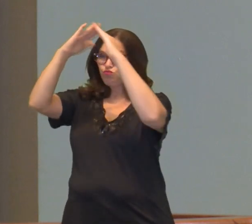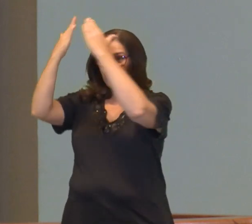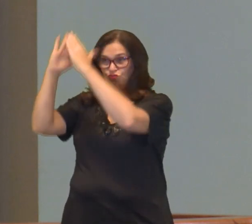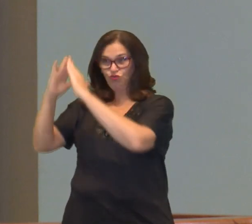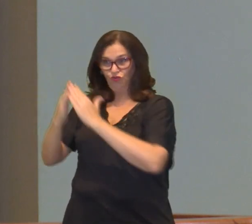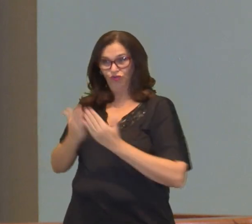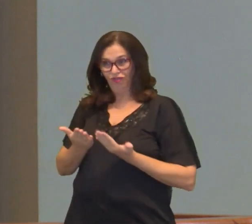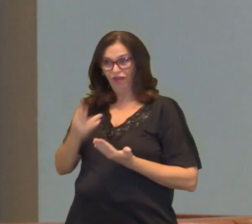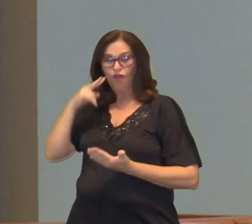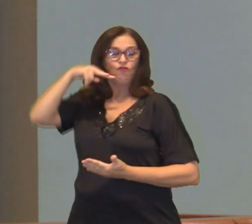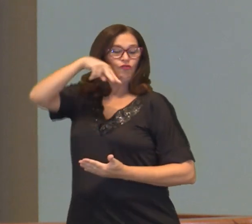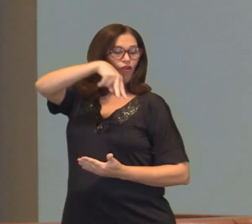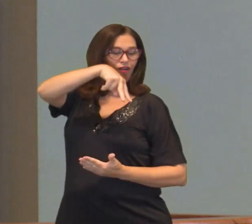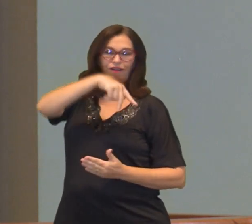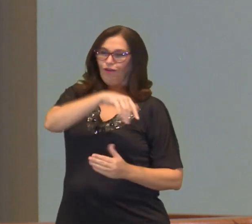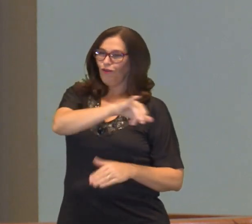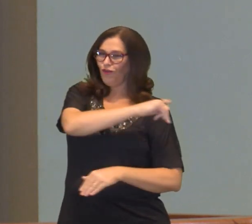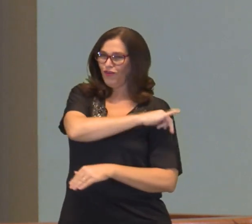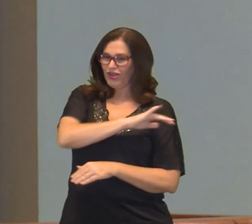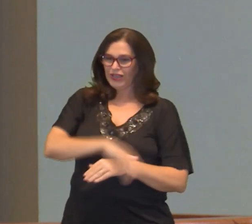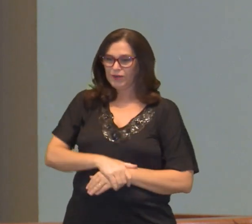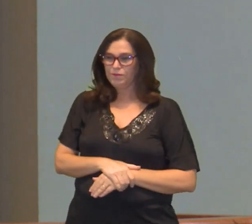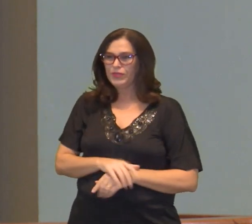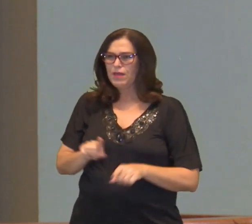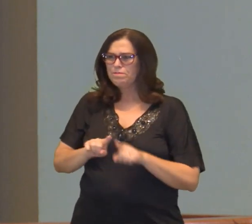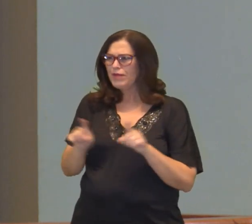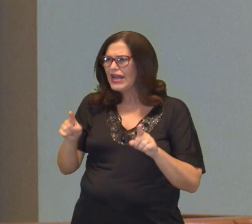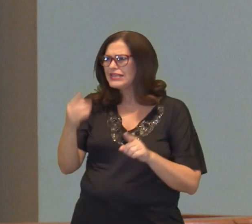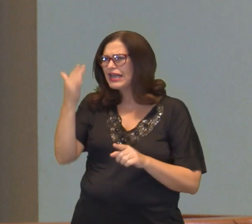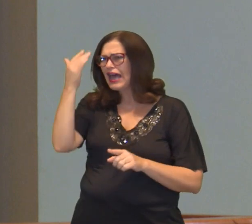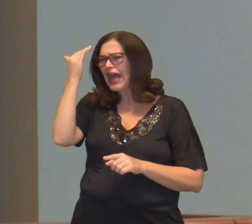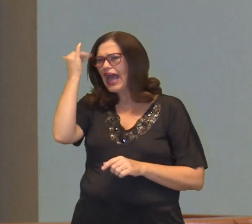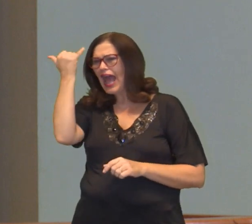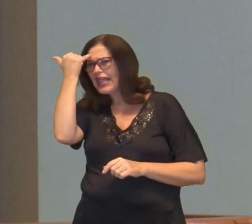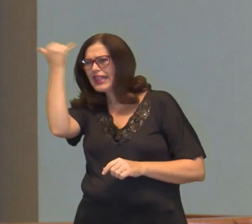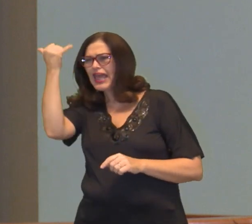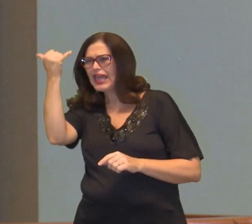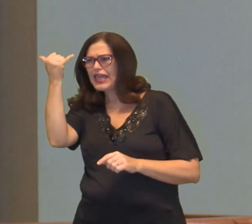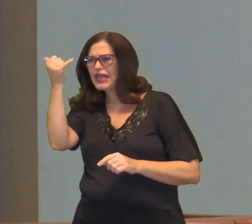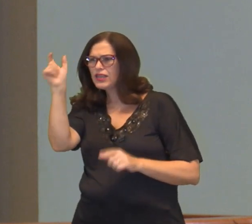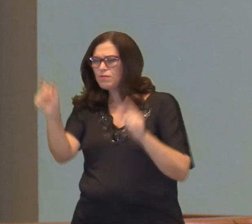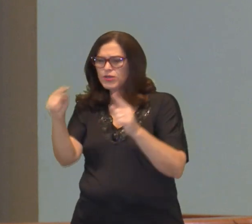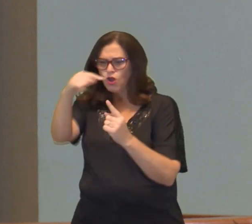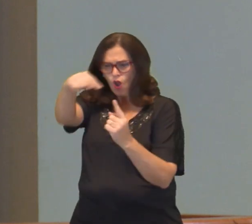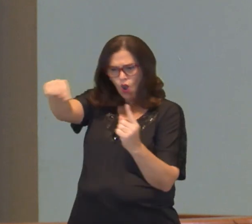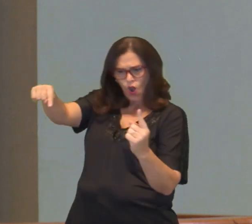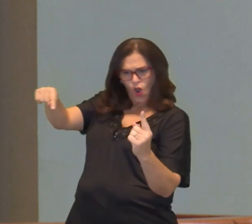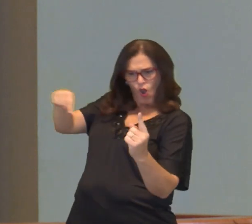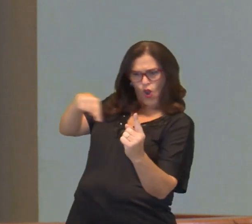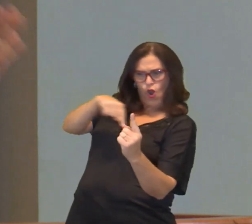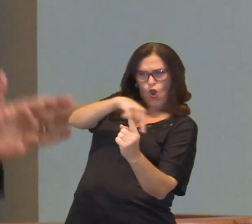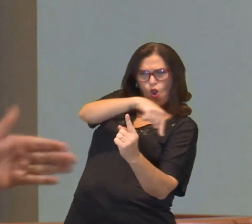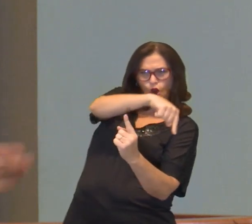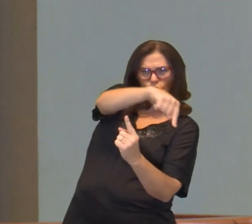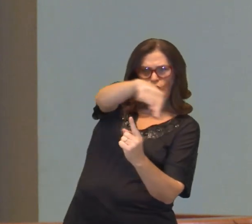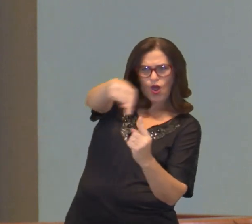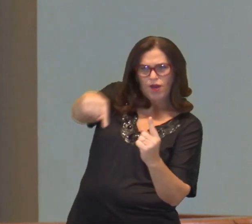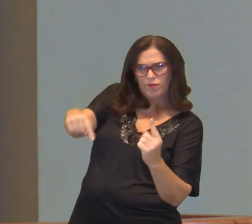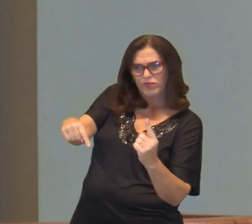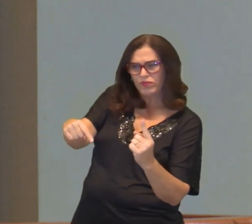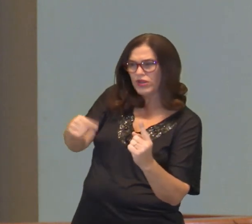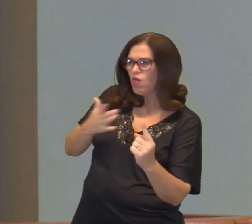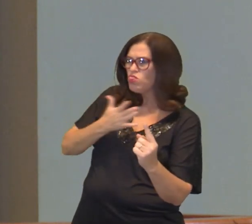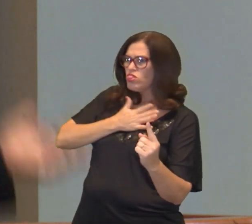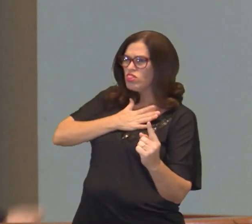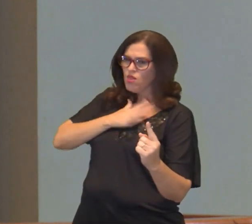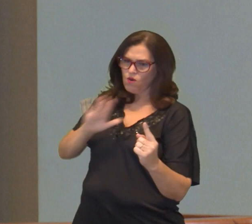Mas a ideia do periférico é aquele que, como uma pessoa não quer morar no centro,